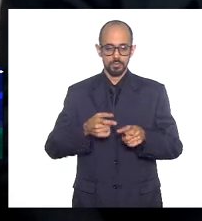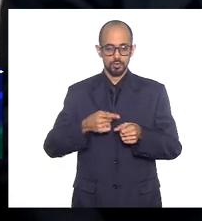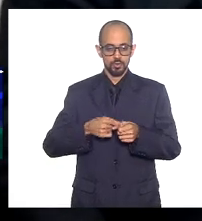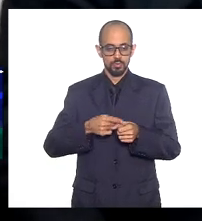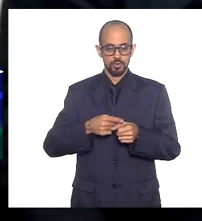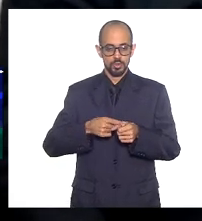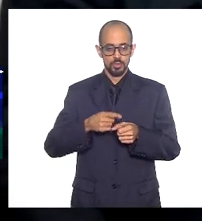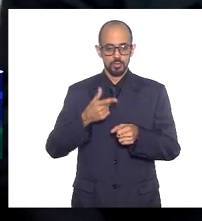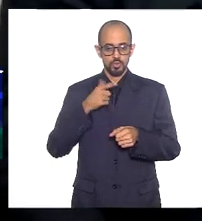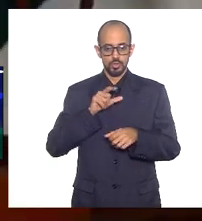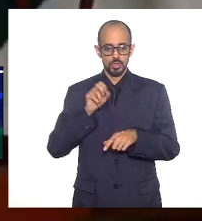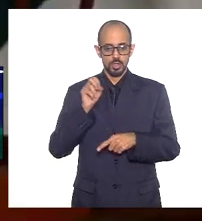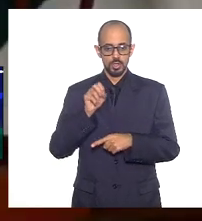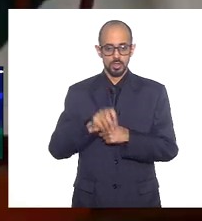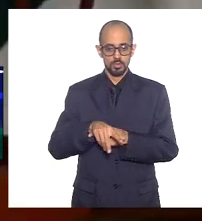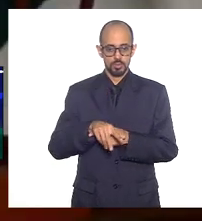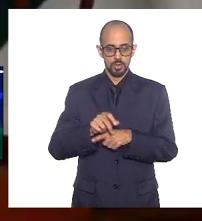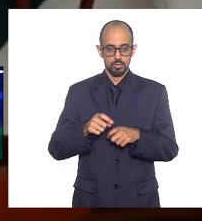contratarem médicos.